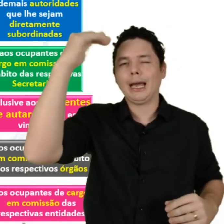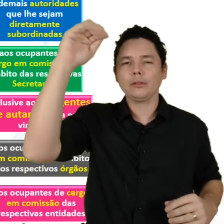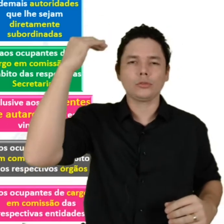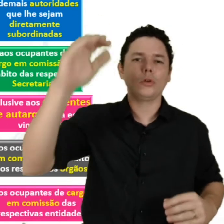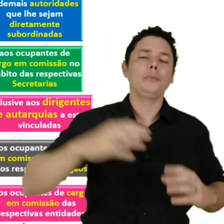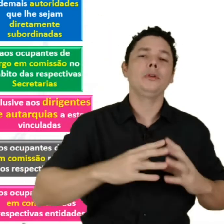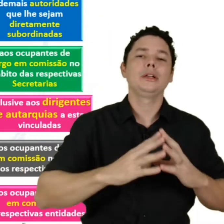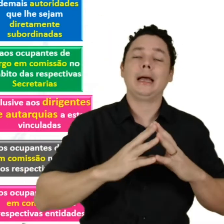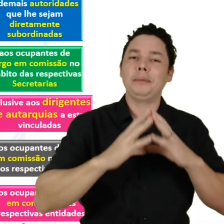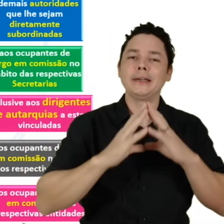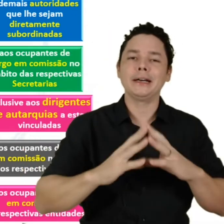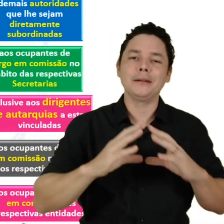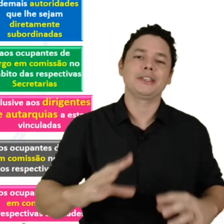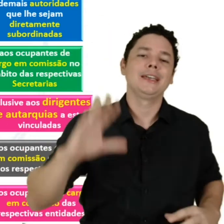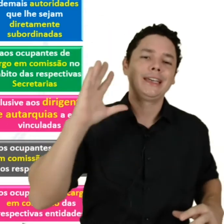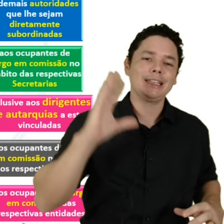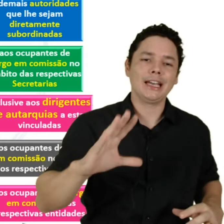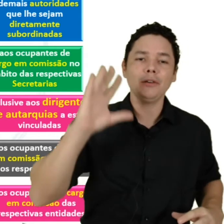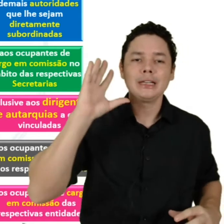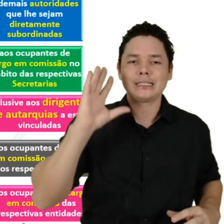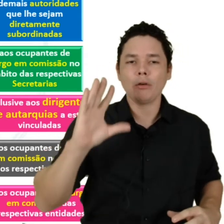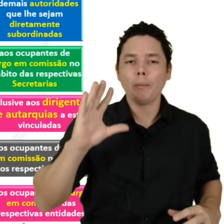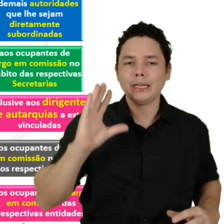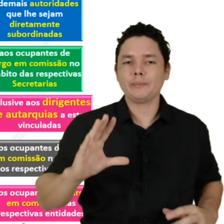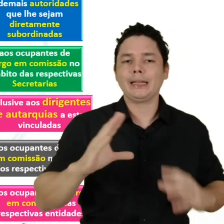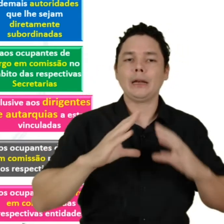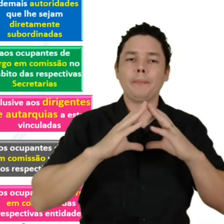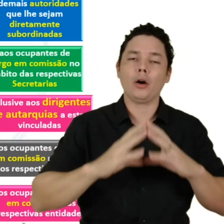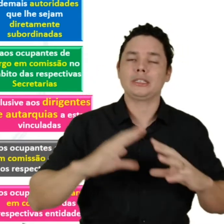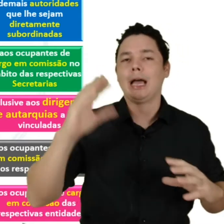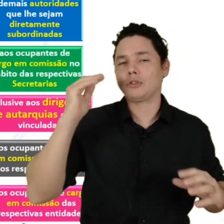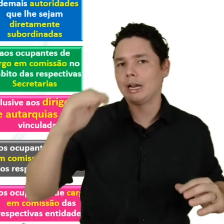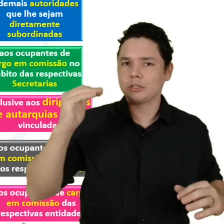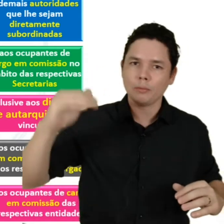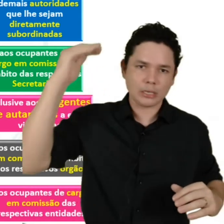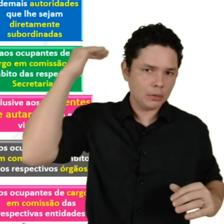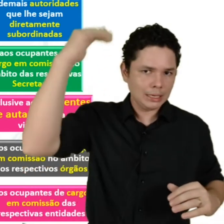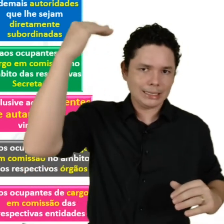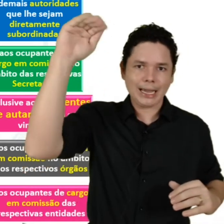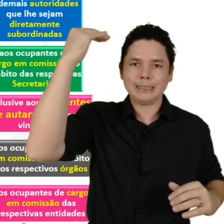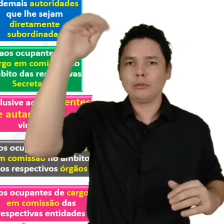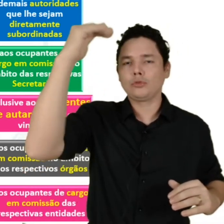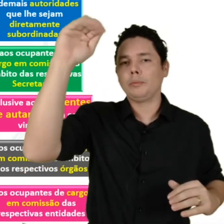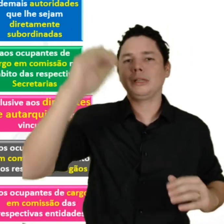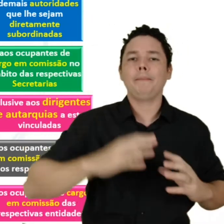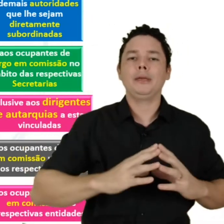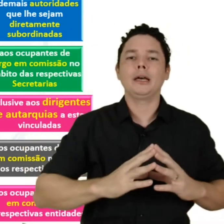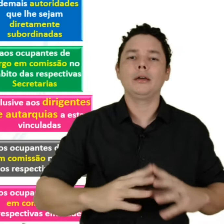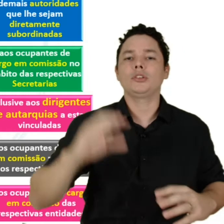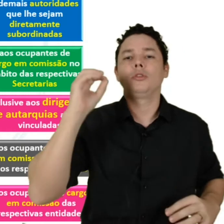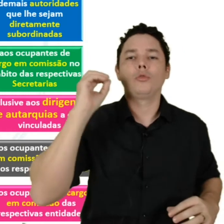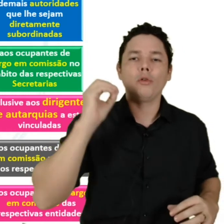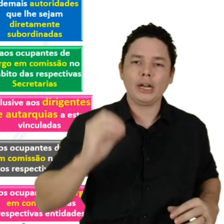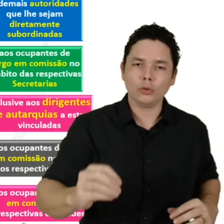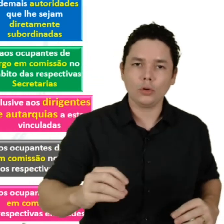rei, lá do topo da pirâmide. Então, são competentes para dar posse aos cargos em comissão lá do topo da